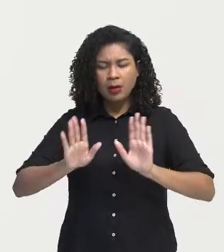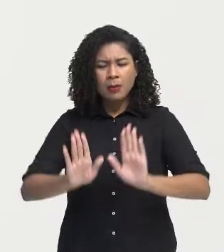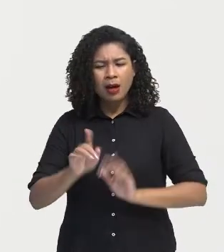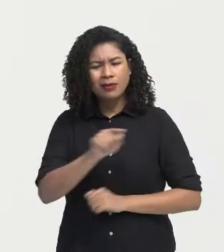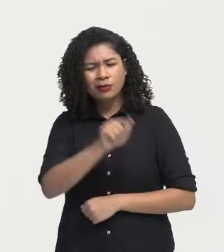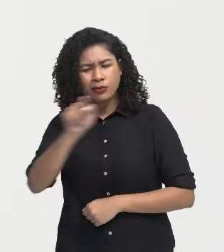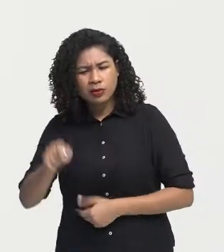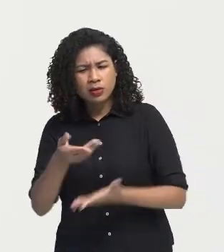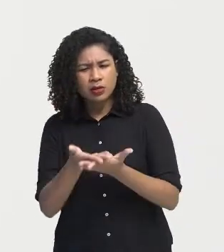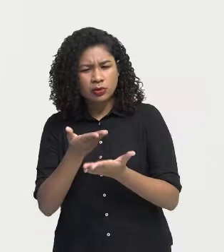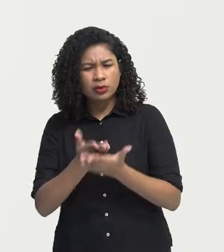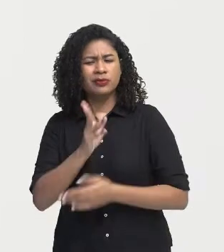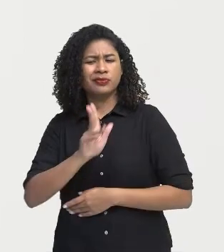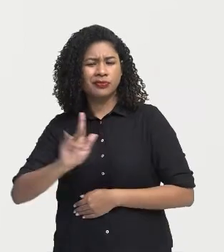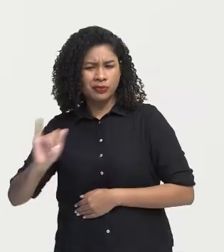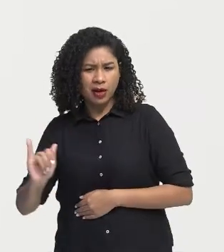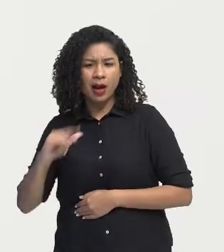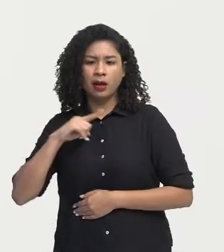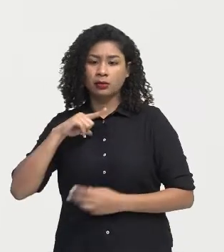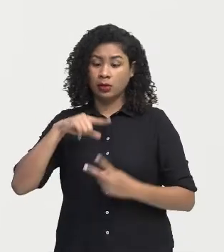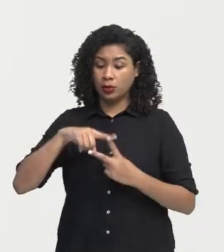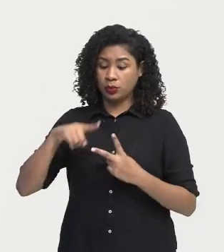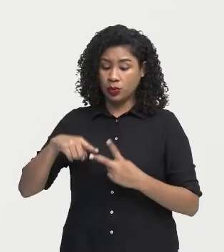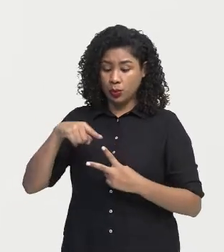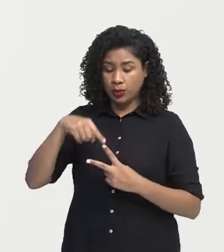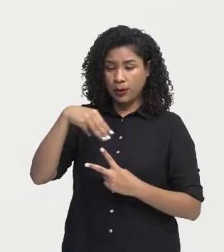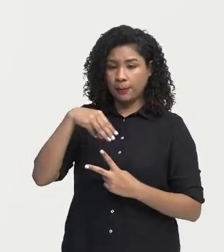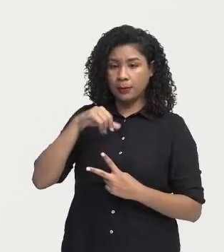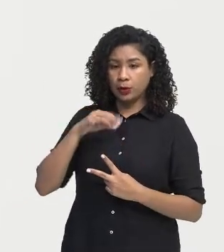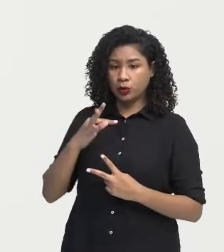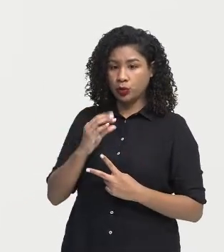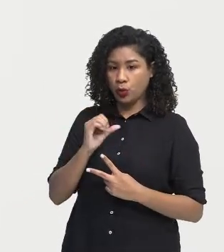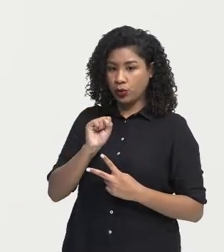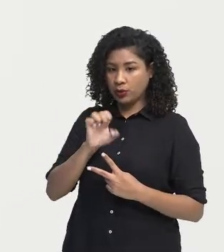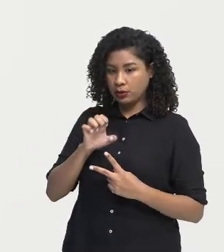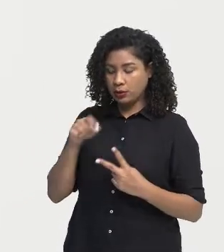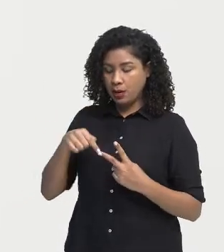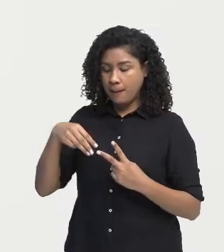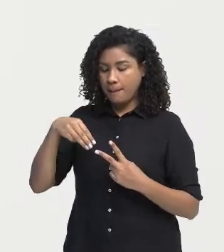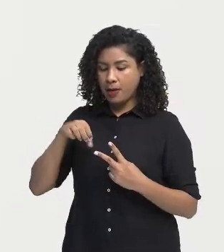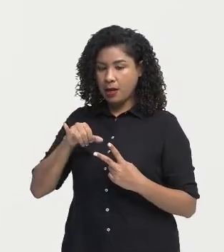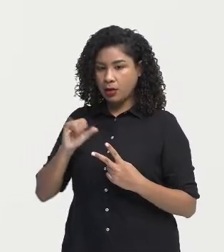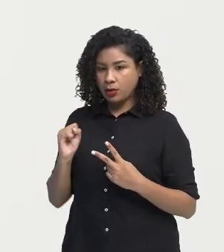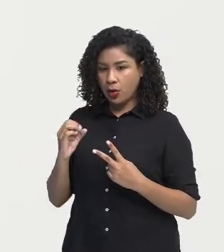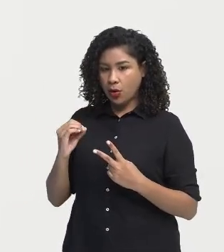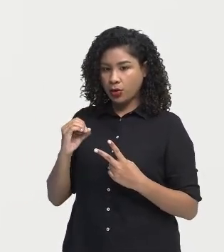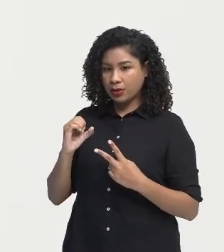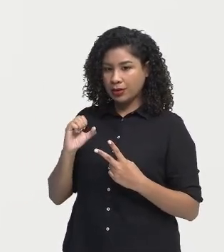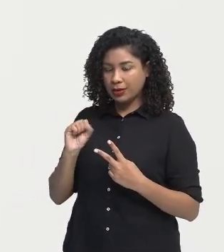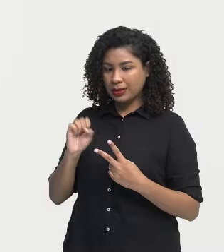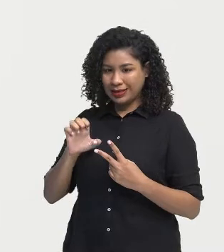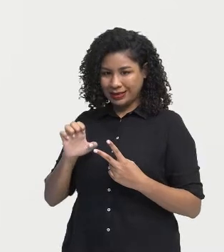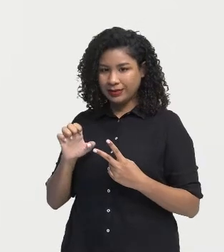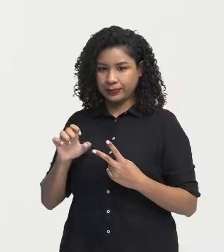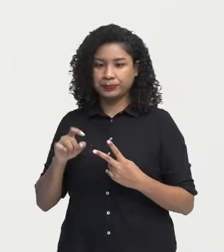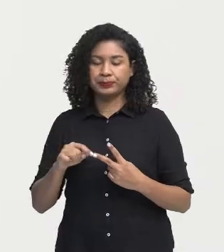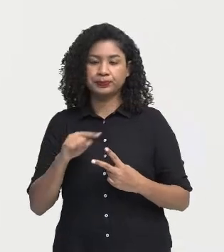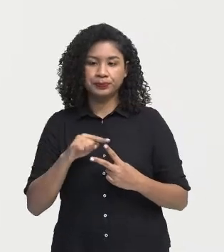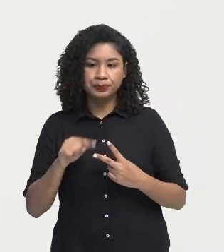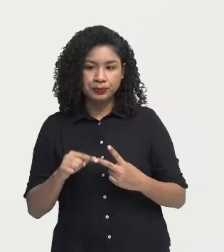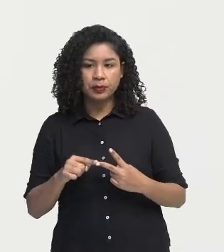A gente vai observar que tem a mitose e tem a meiose. E nesse processo de divisão celular, os centríolos